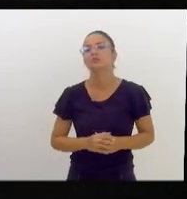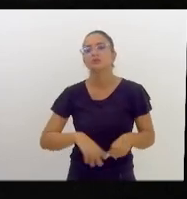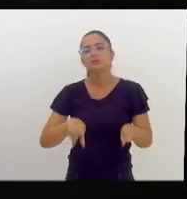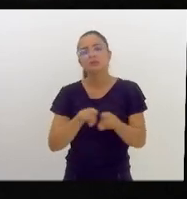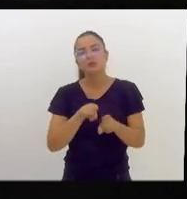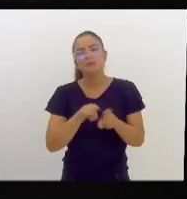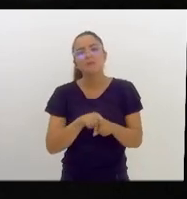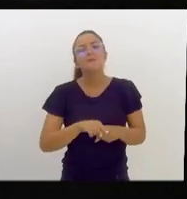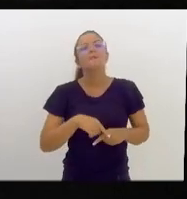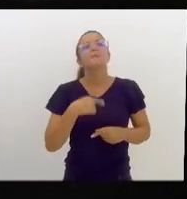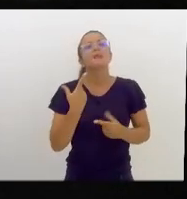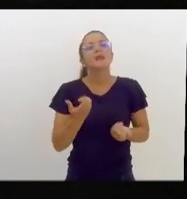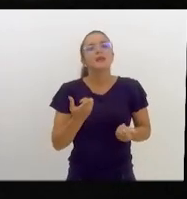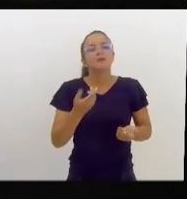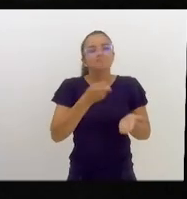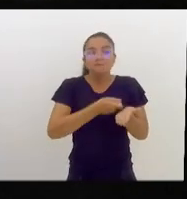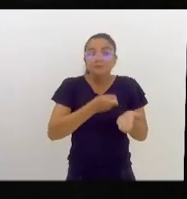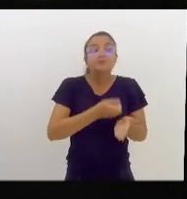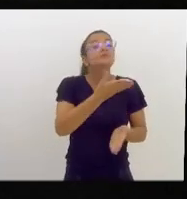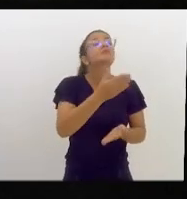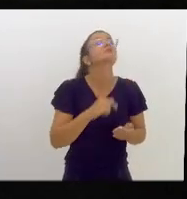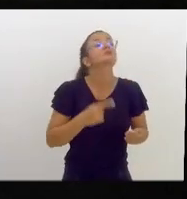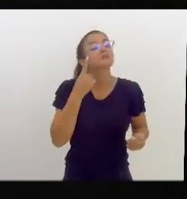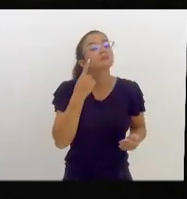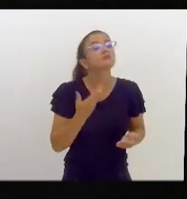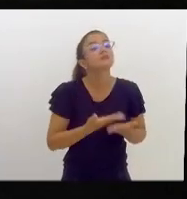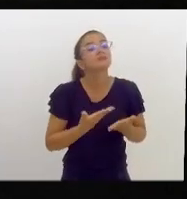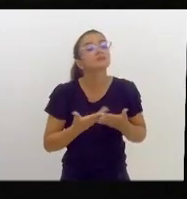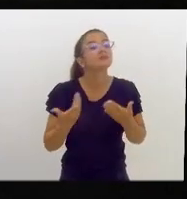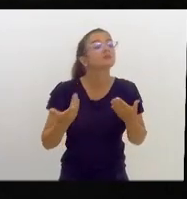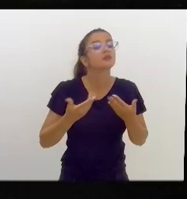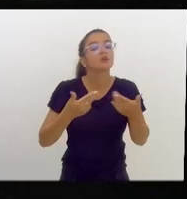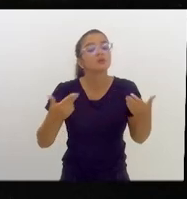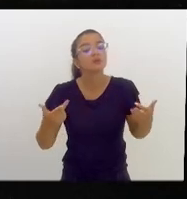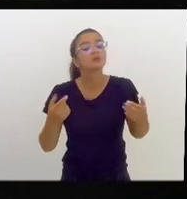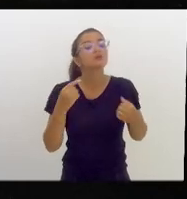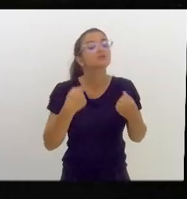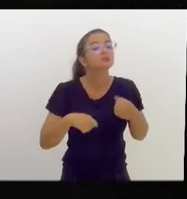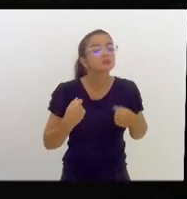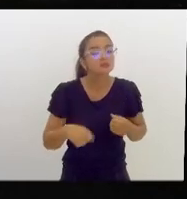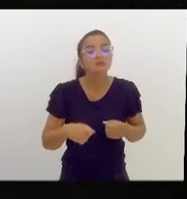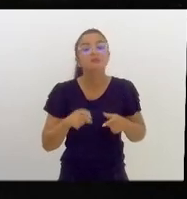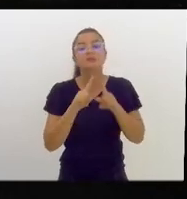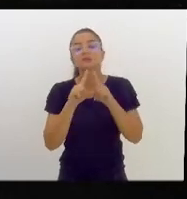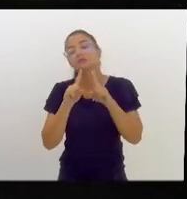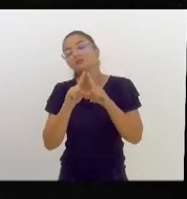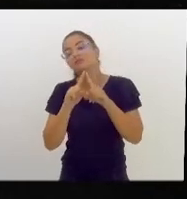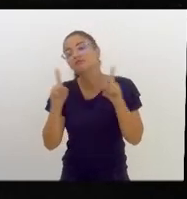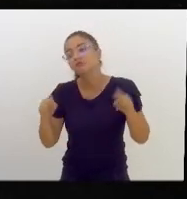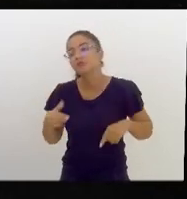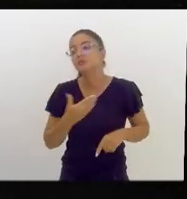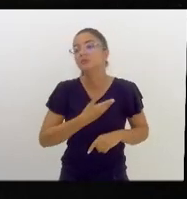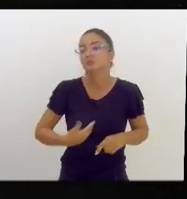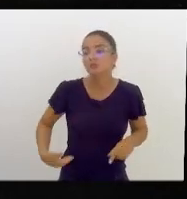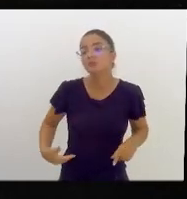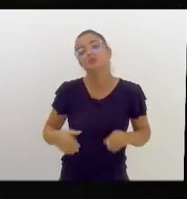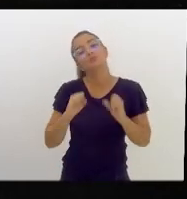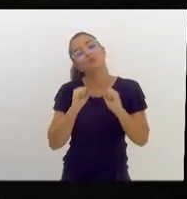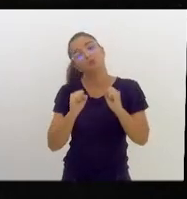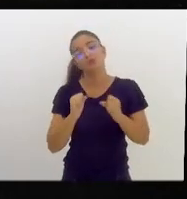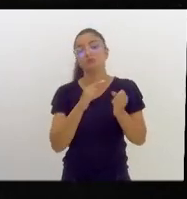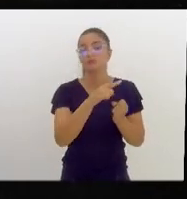sobre a questão da reestatização desse serviço público, a nossa decisão de que